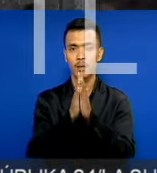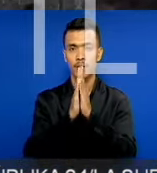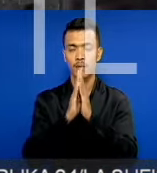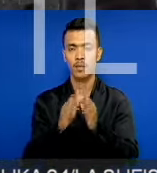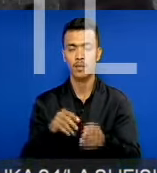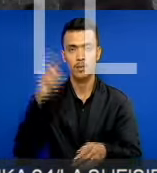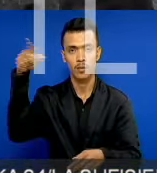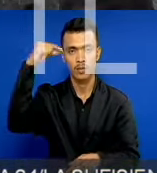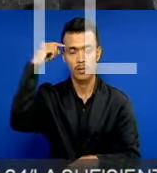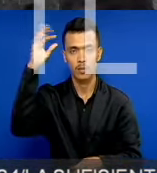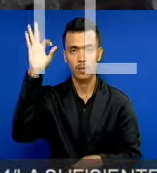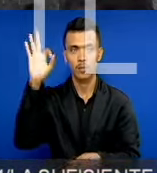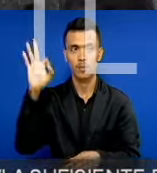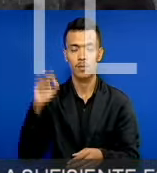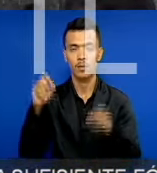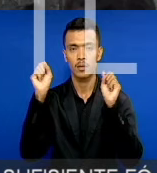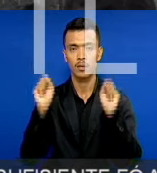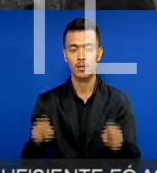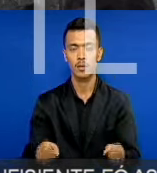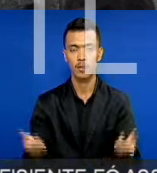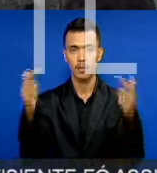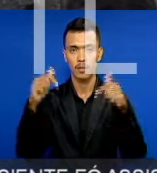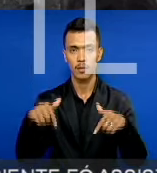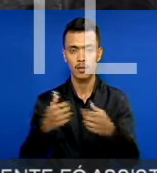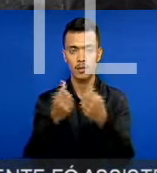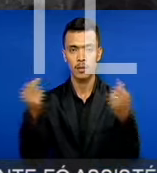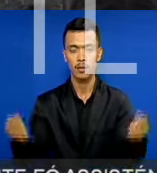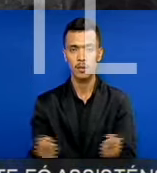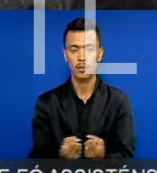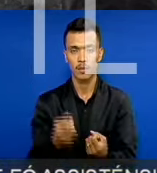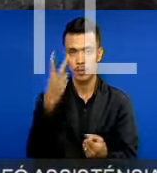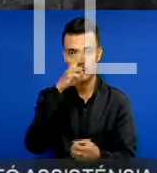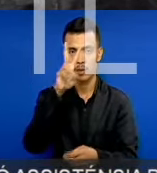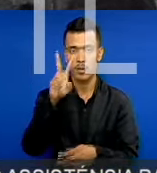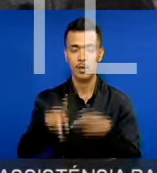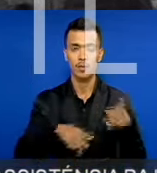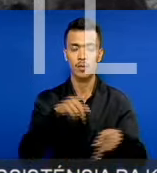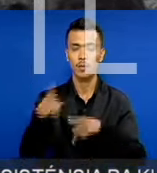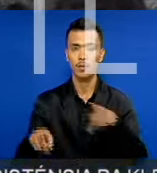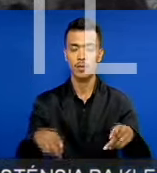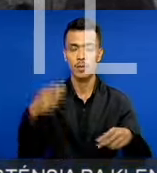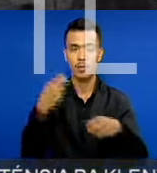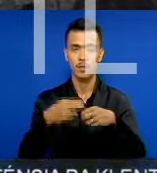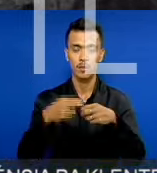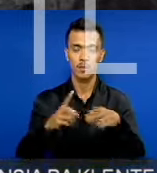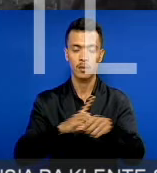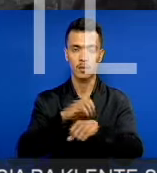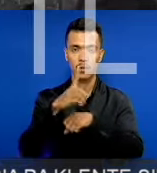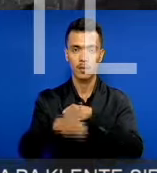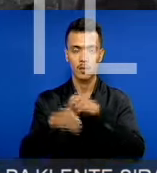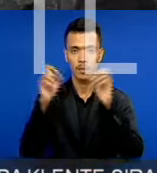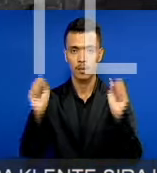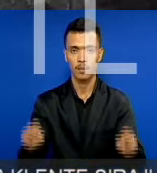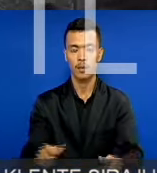No governo, se vê a cara, a minha leca suco. A minha comunidade serenima, se vê a feita de desastres naturais, assim, né? Bele